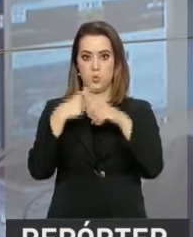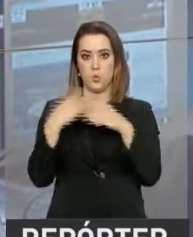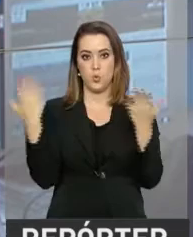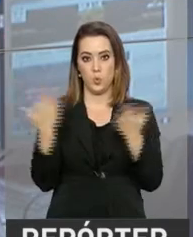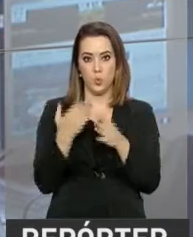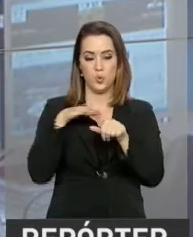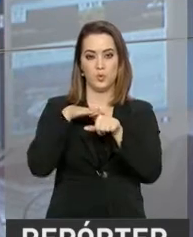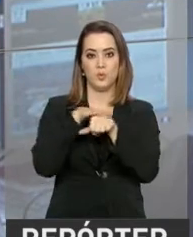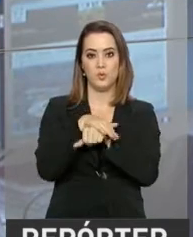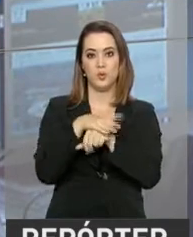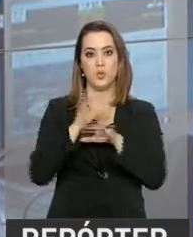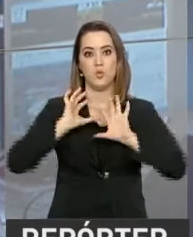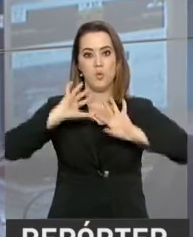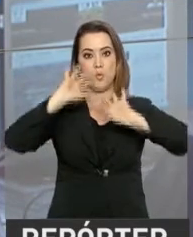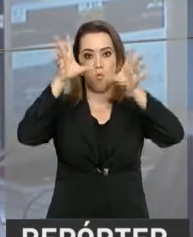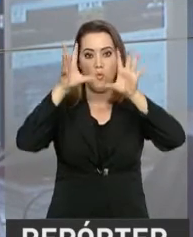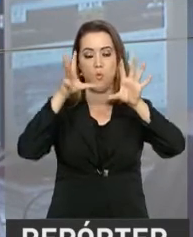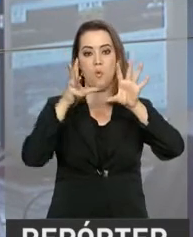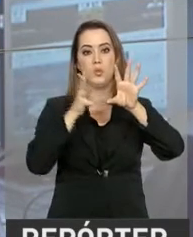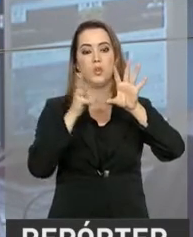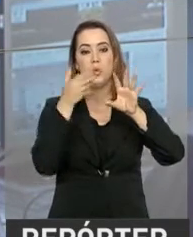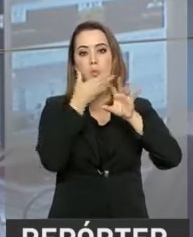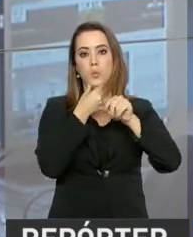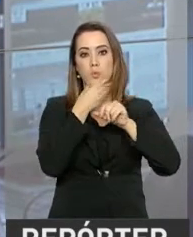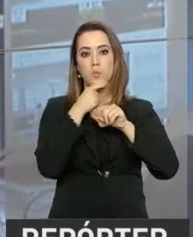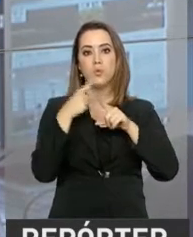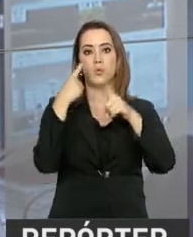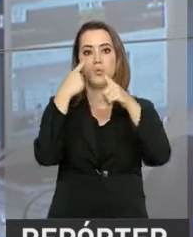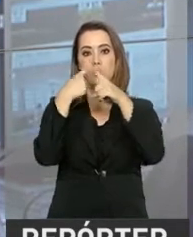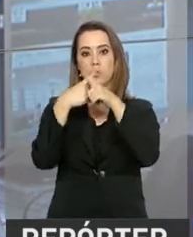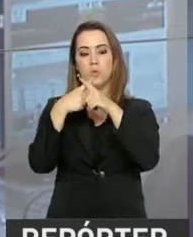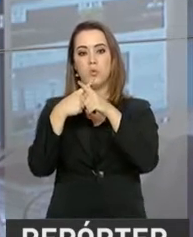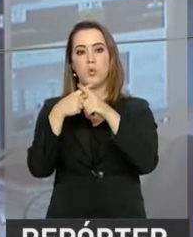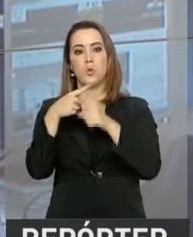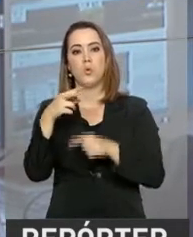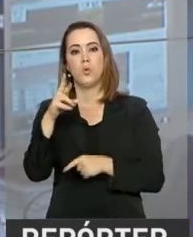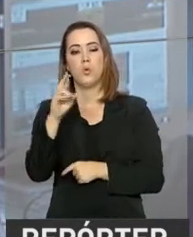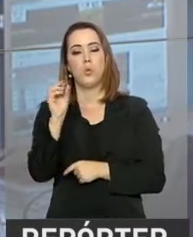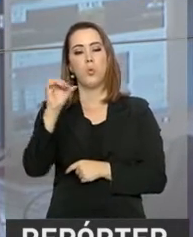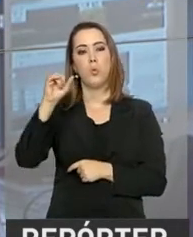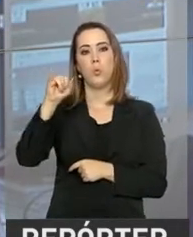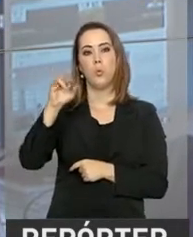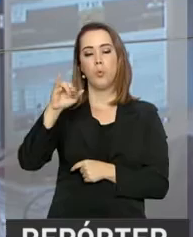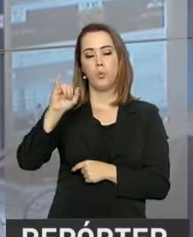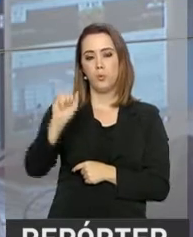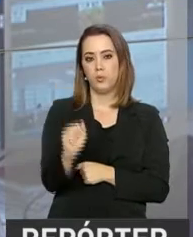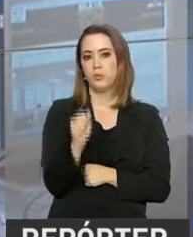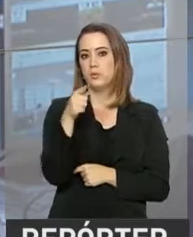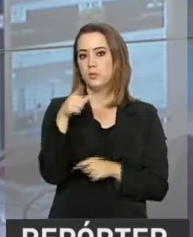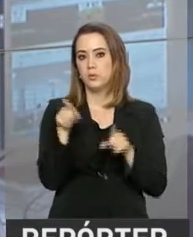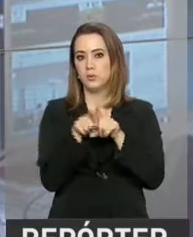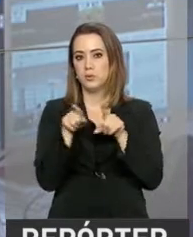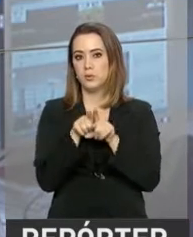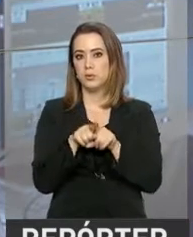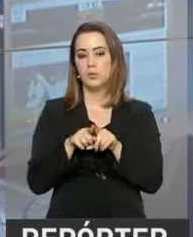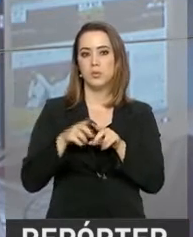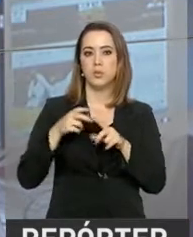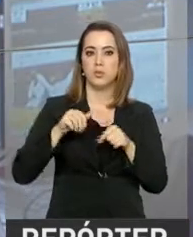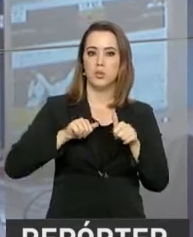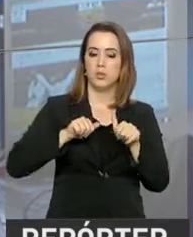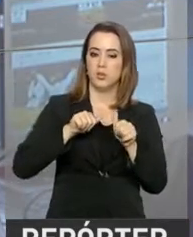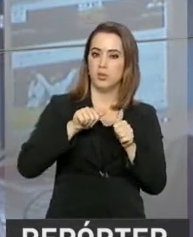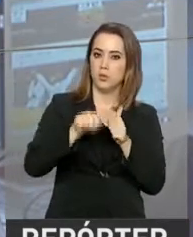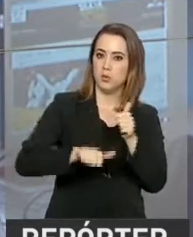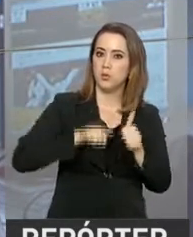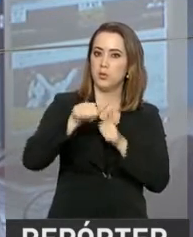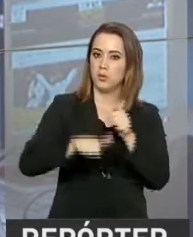noite. Vôlei masculino joga a semifinal contra a Rússia e no atletismo a prova final do revezamento 4x100 masculino. No